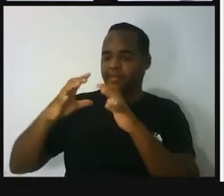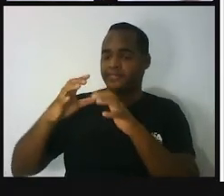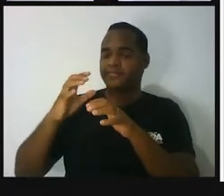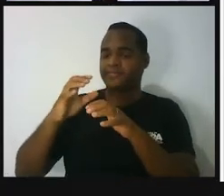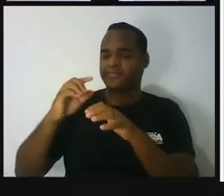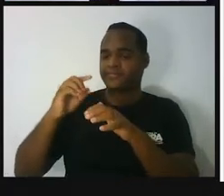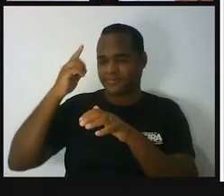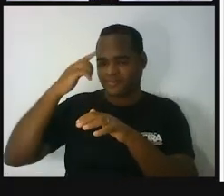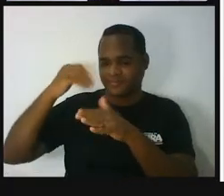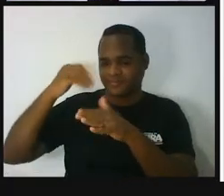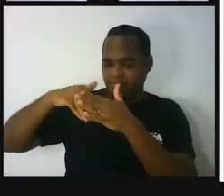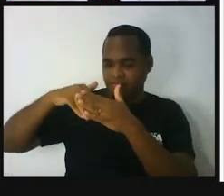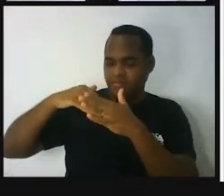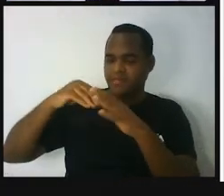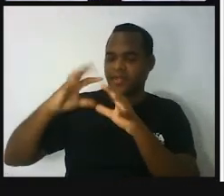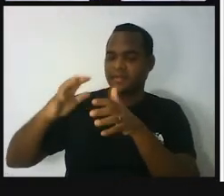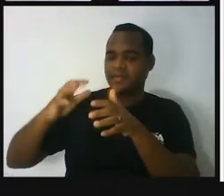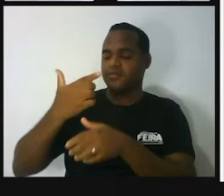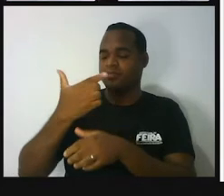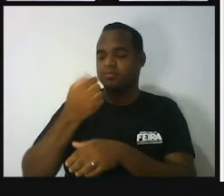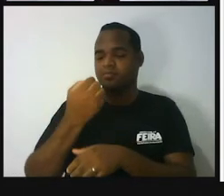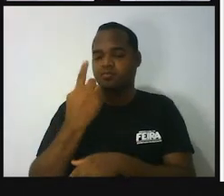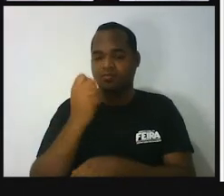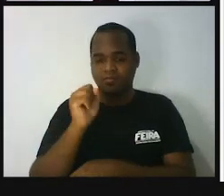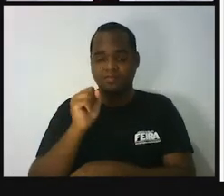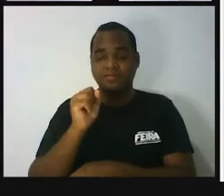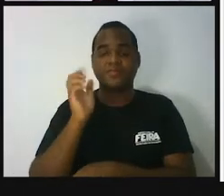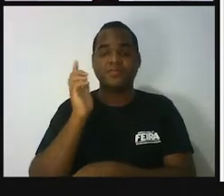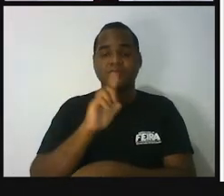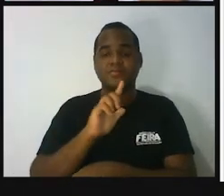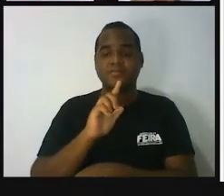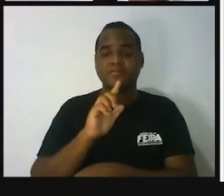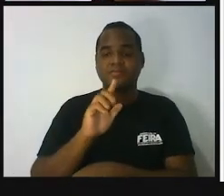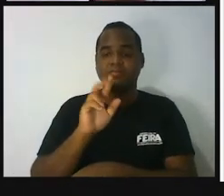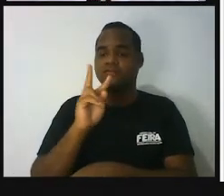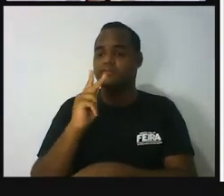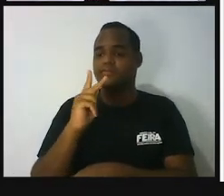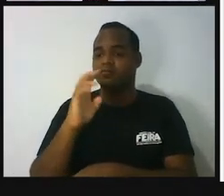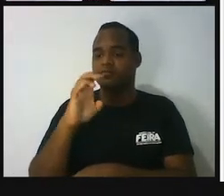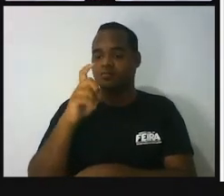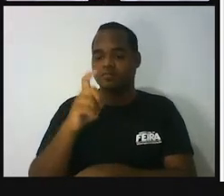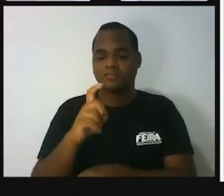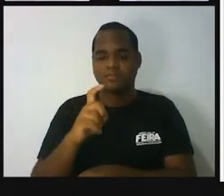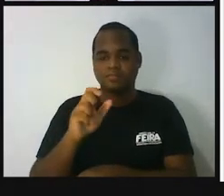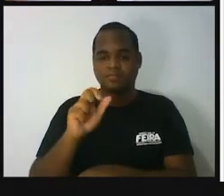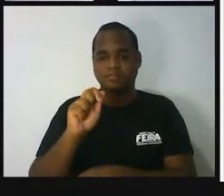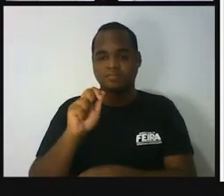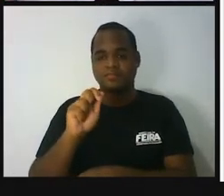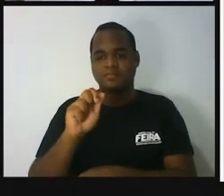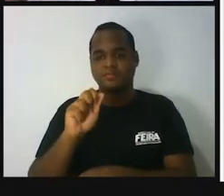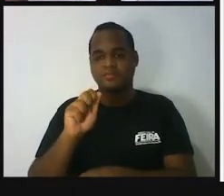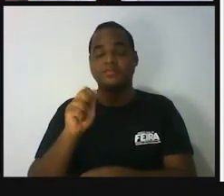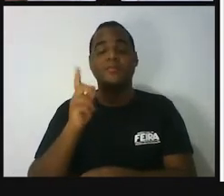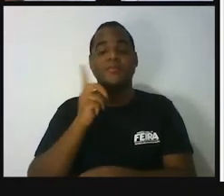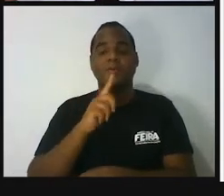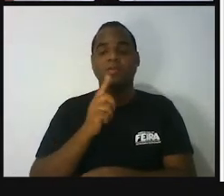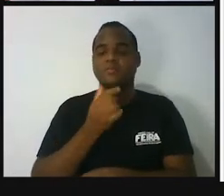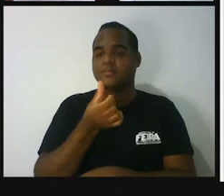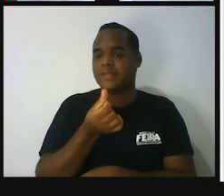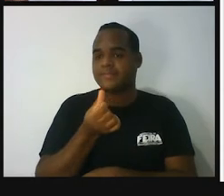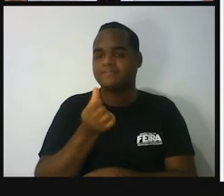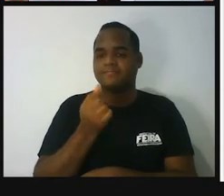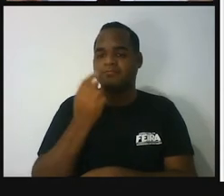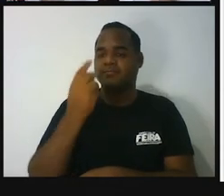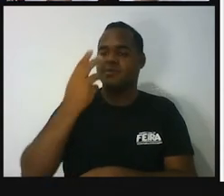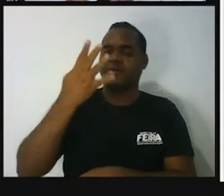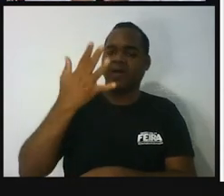última Copa do Mundo em 2018, ela seria hexacampeã mundial. Ela seria seis vezes